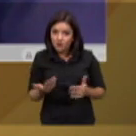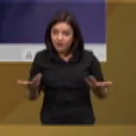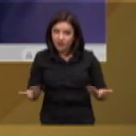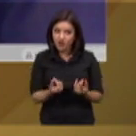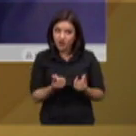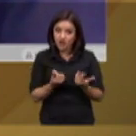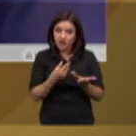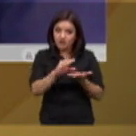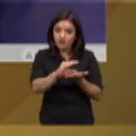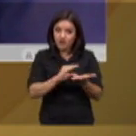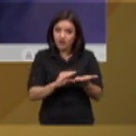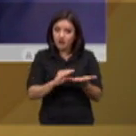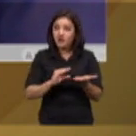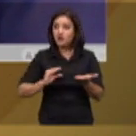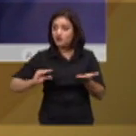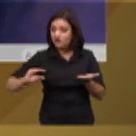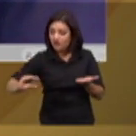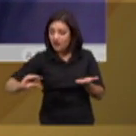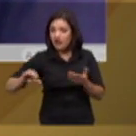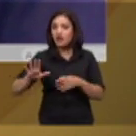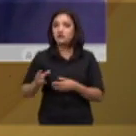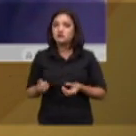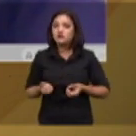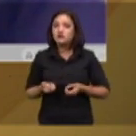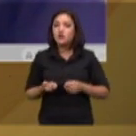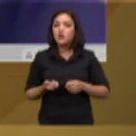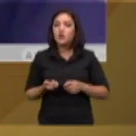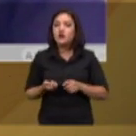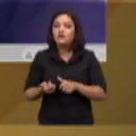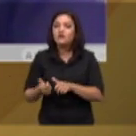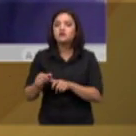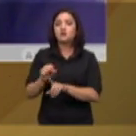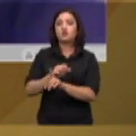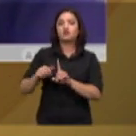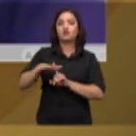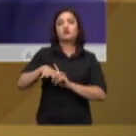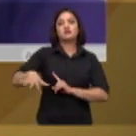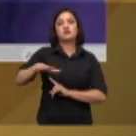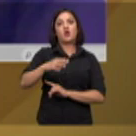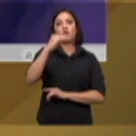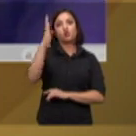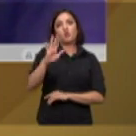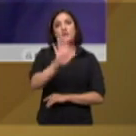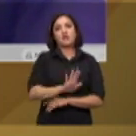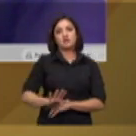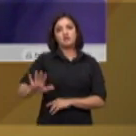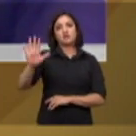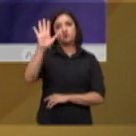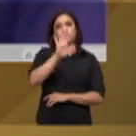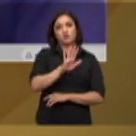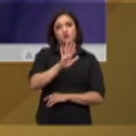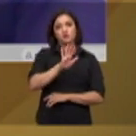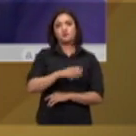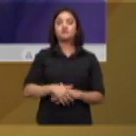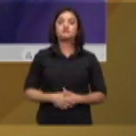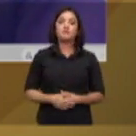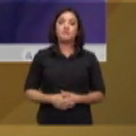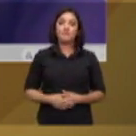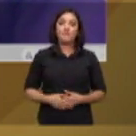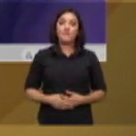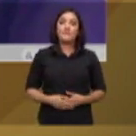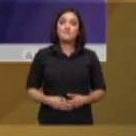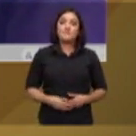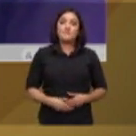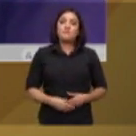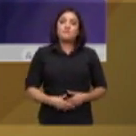receitas e fazer uma aplicação social em todo o território nacional. Sendo